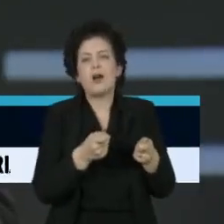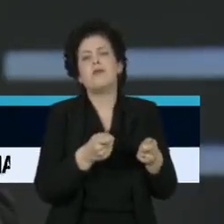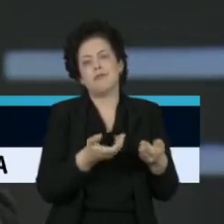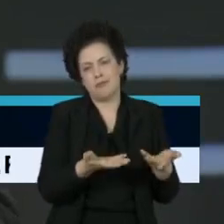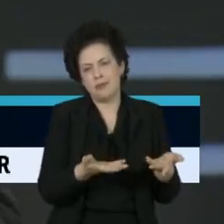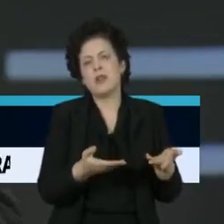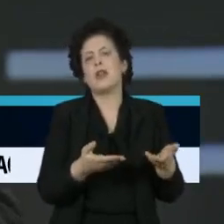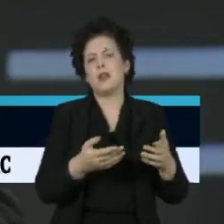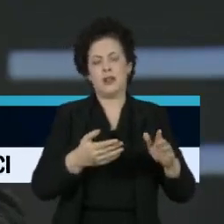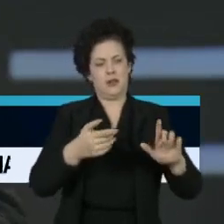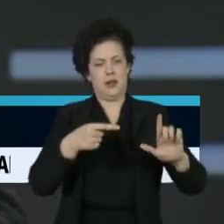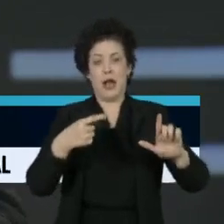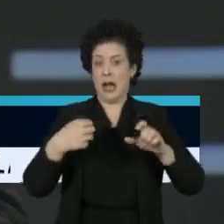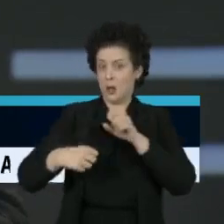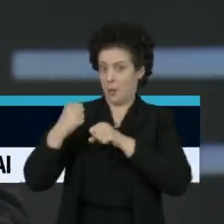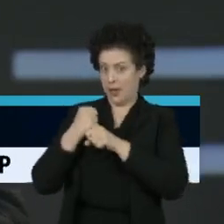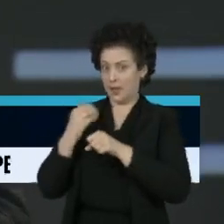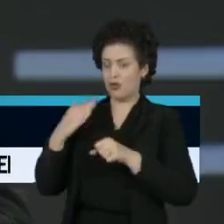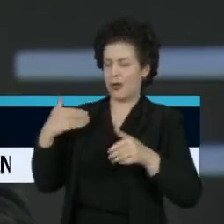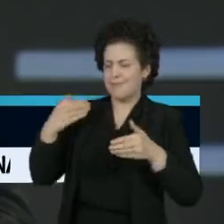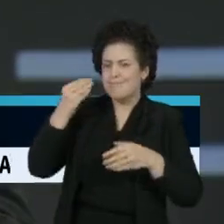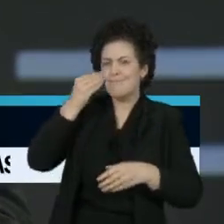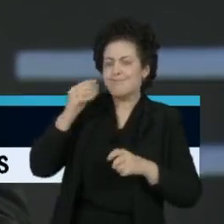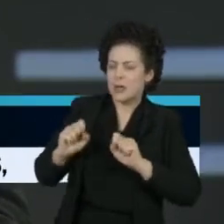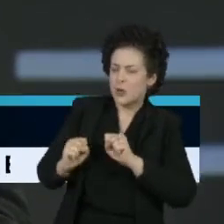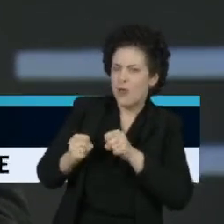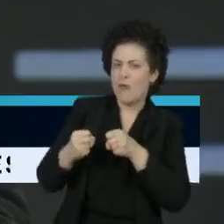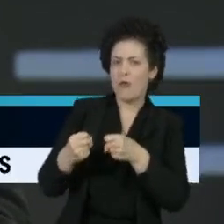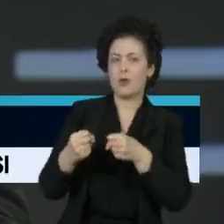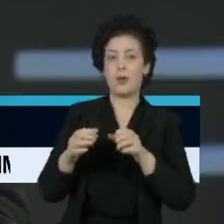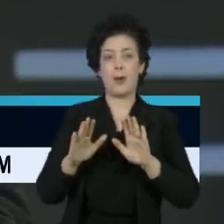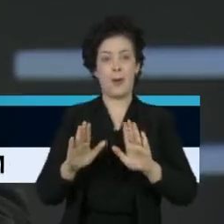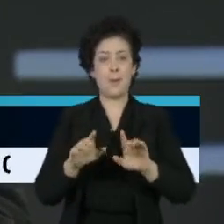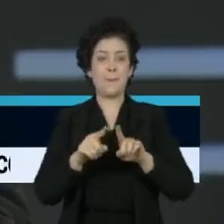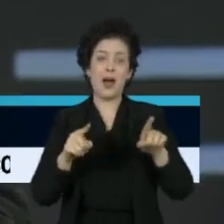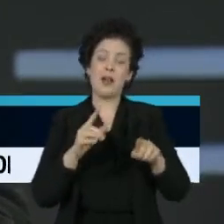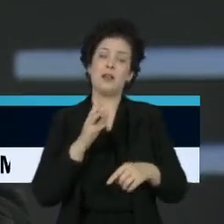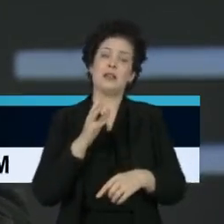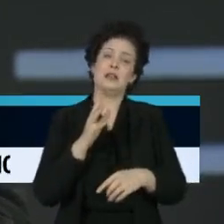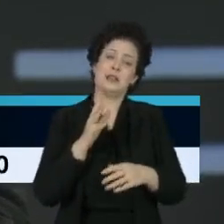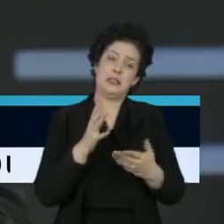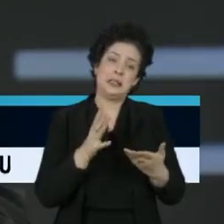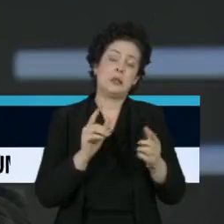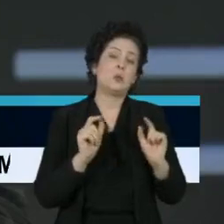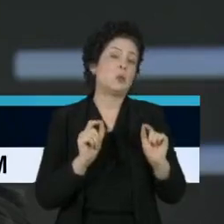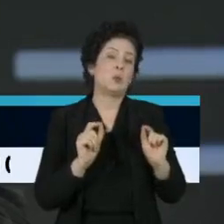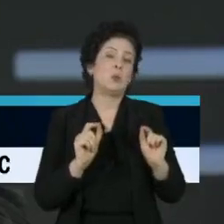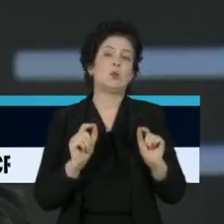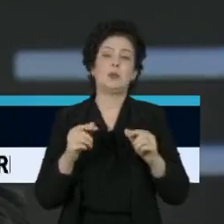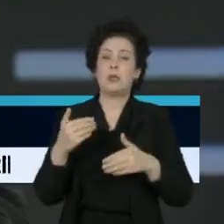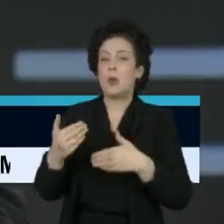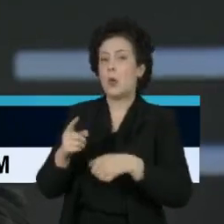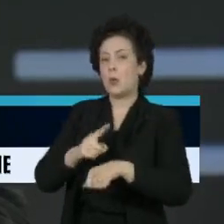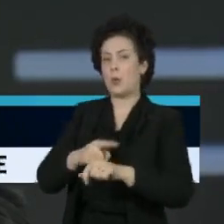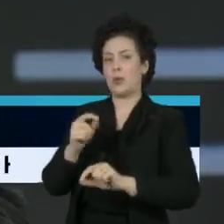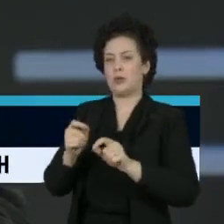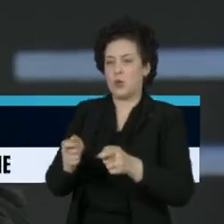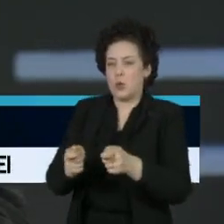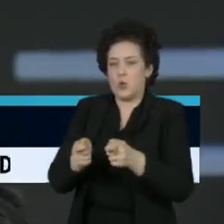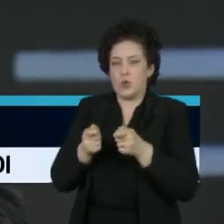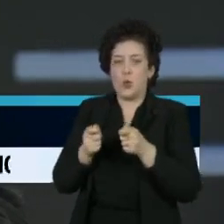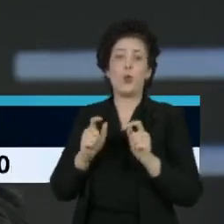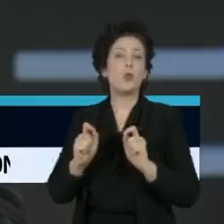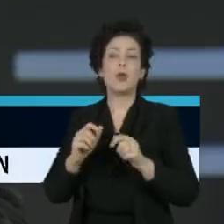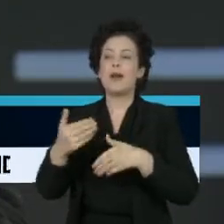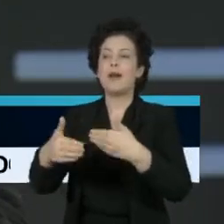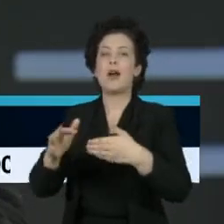está fora da Meta Desde o ano passado cárie é isso vai levar em alguma medida em algum momento é uma refração